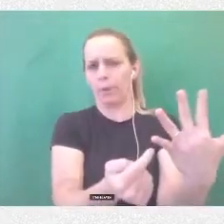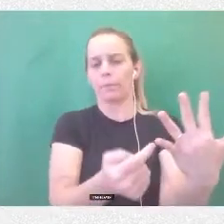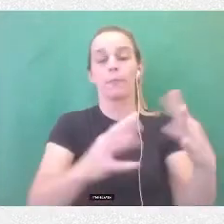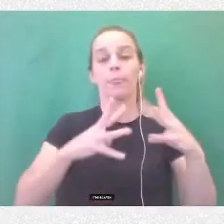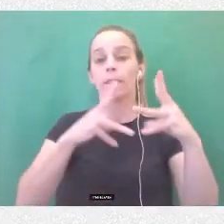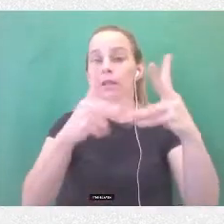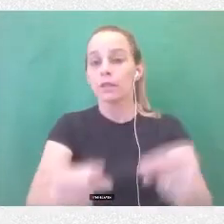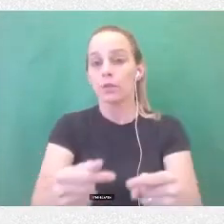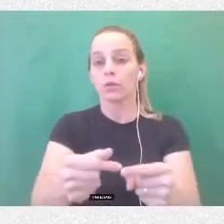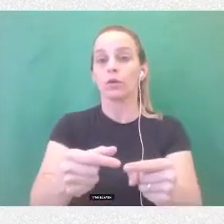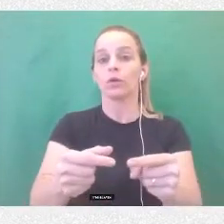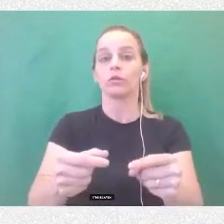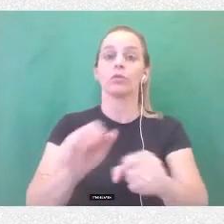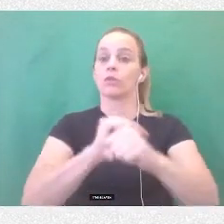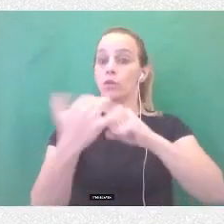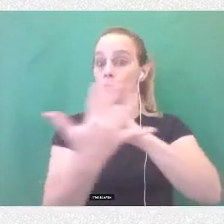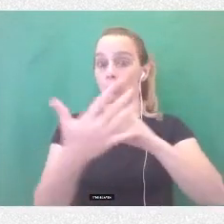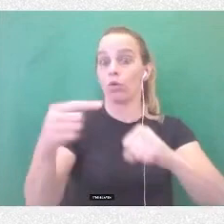COVID-19 também aí